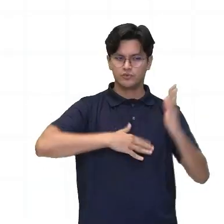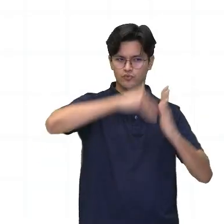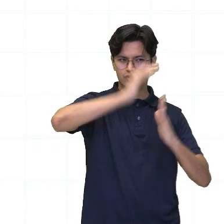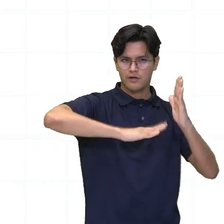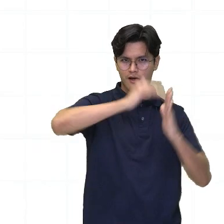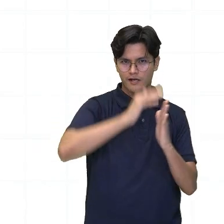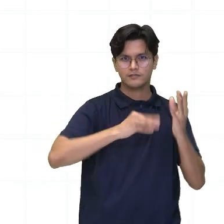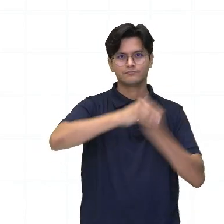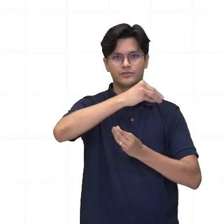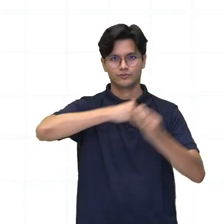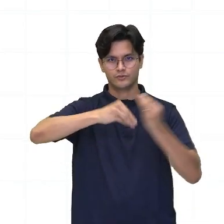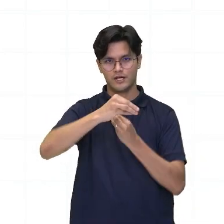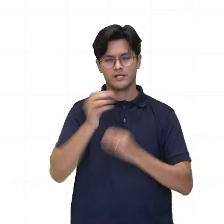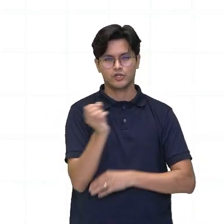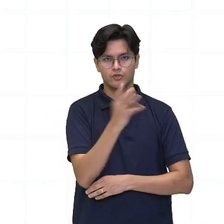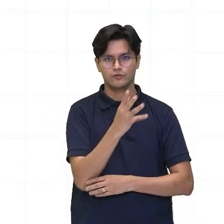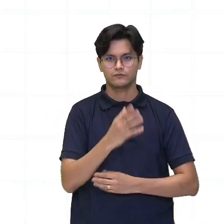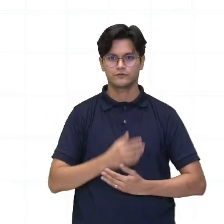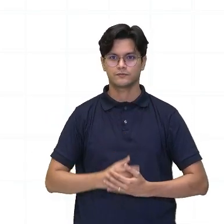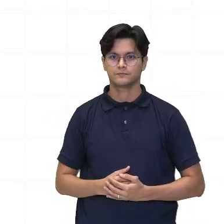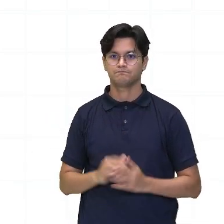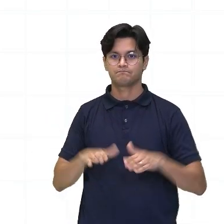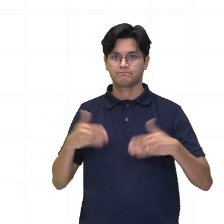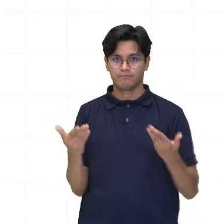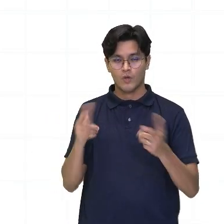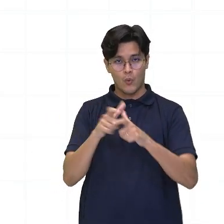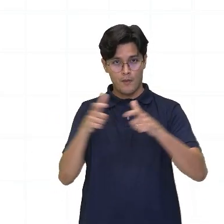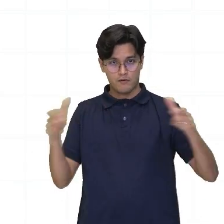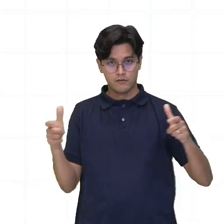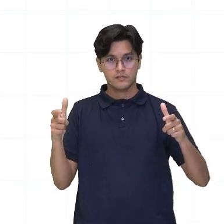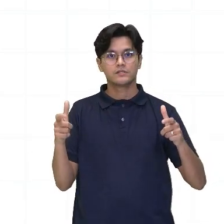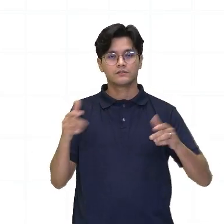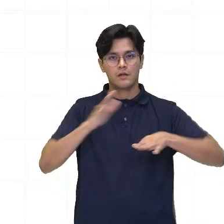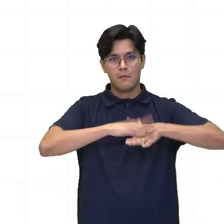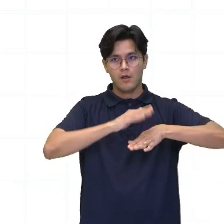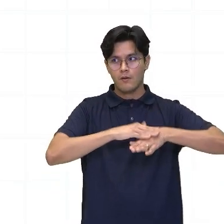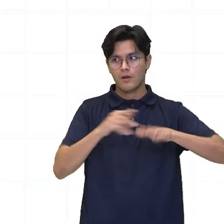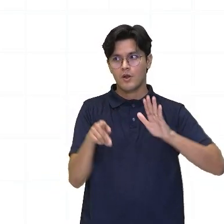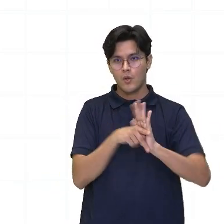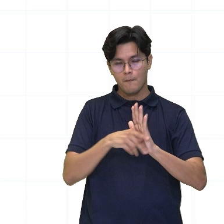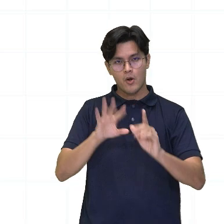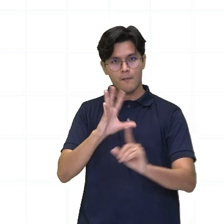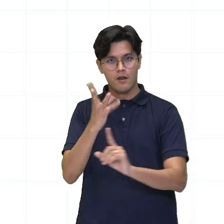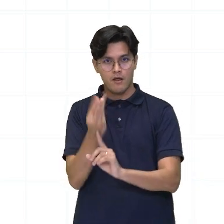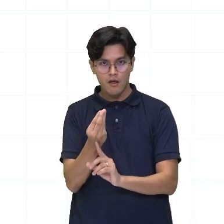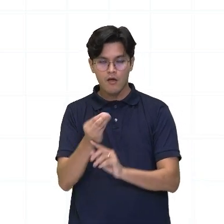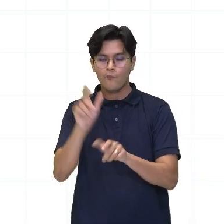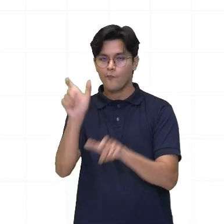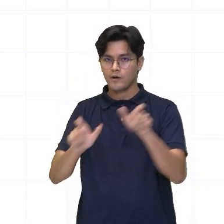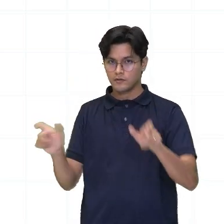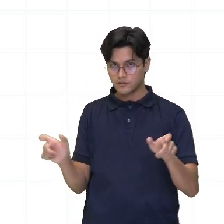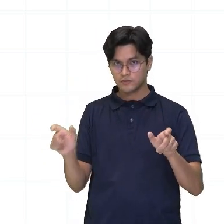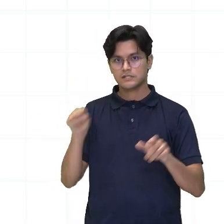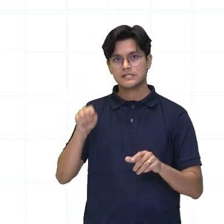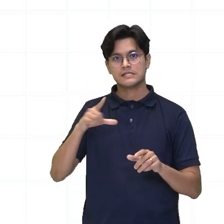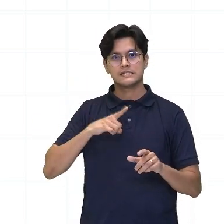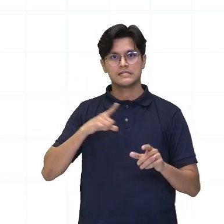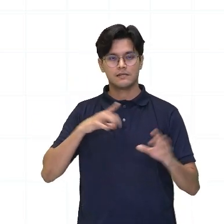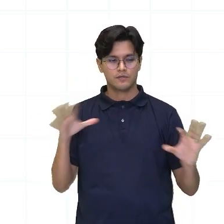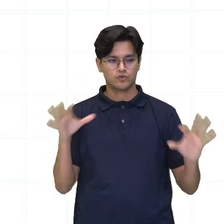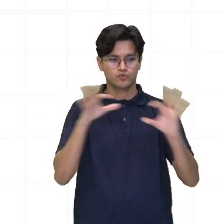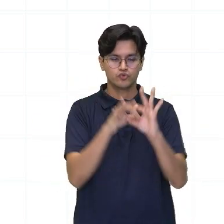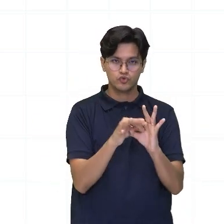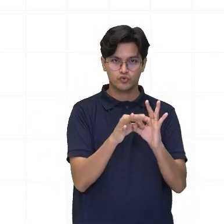dos trabalhos de artistas contemporâneos está relacionada às novas categorias de expressão. Ou seja,